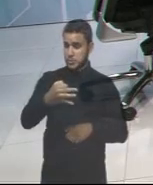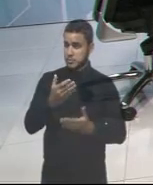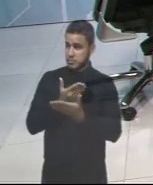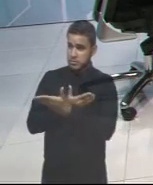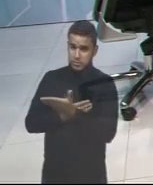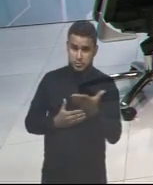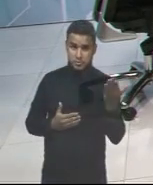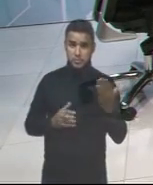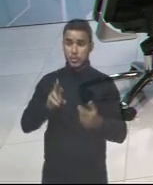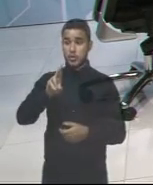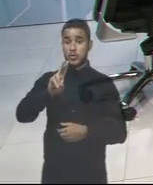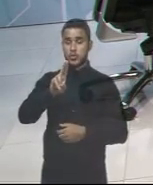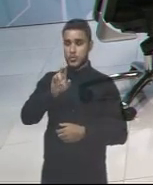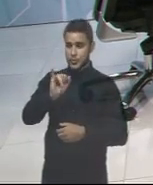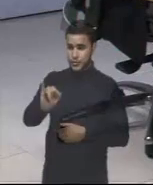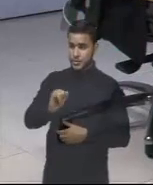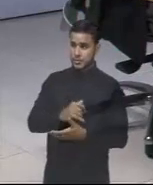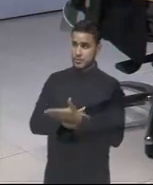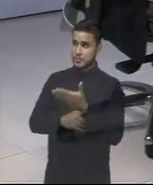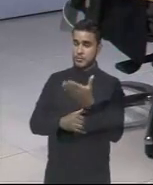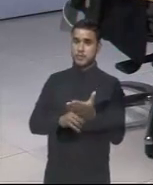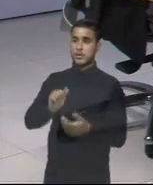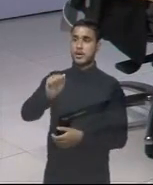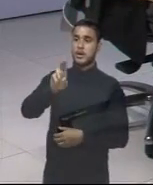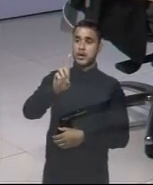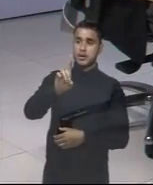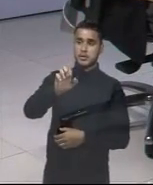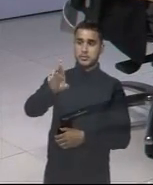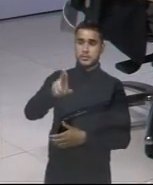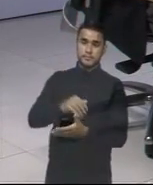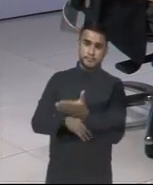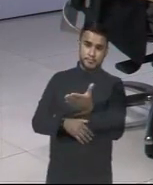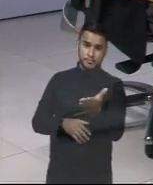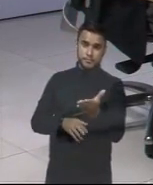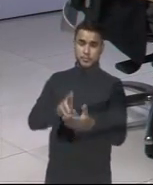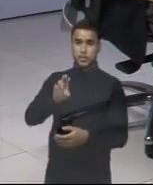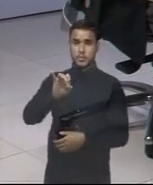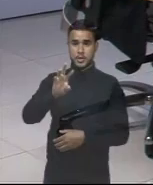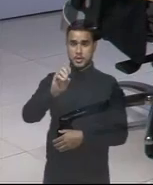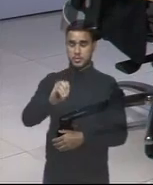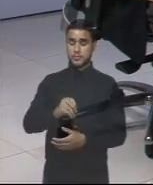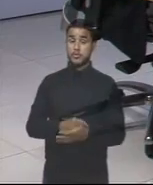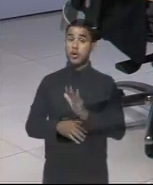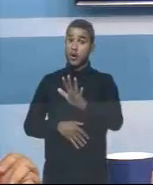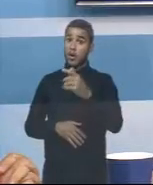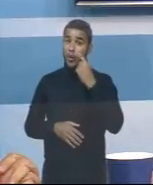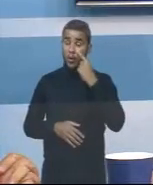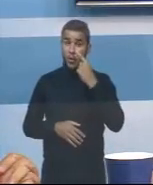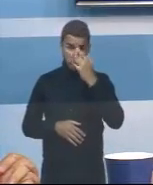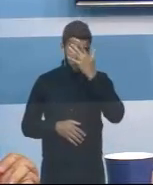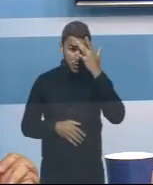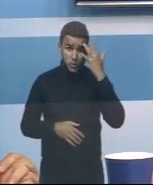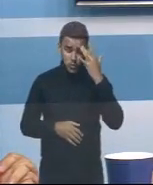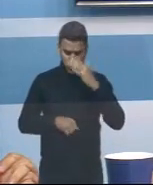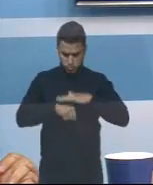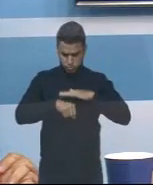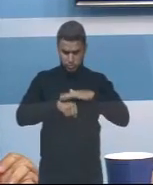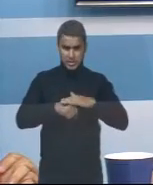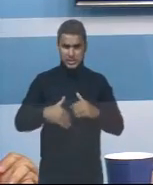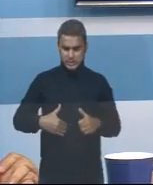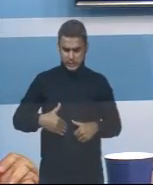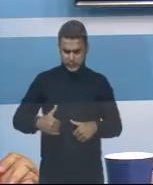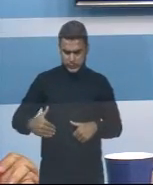do professor Rui, Alda, um fato importante. Quando o indivíduo está com fome,